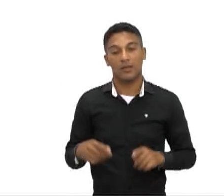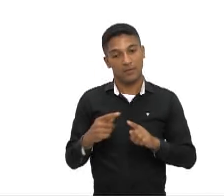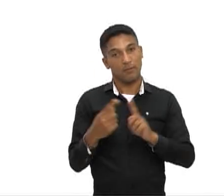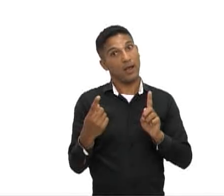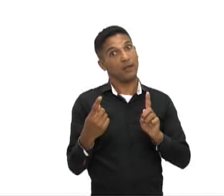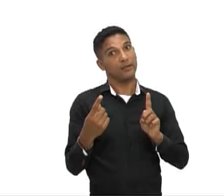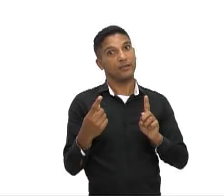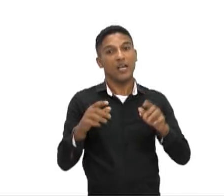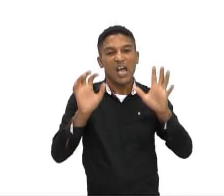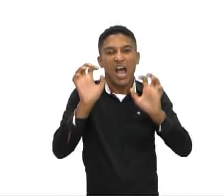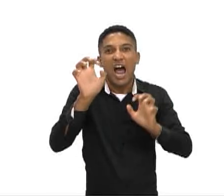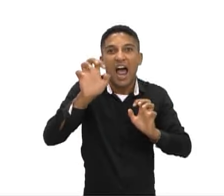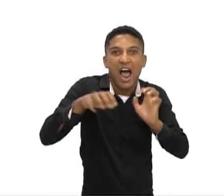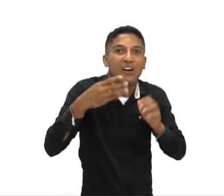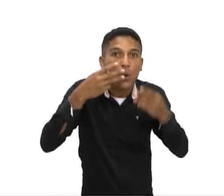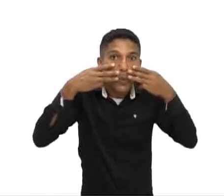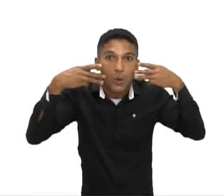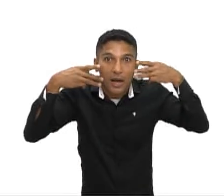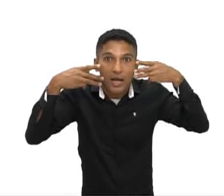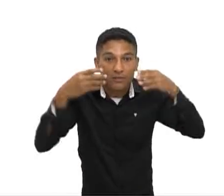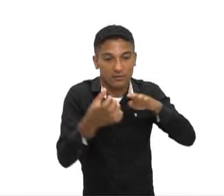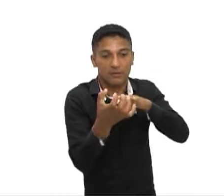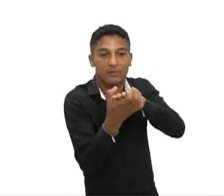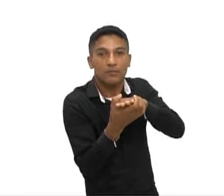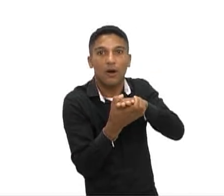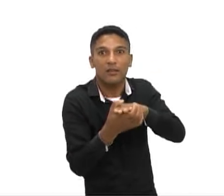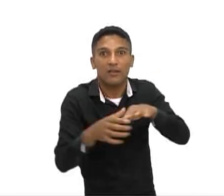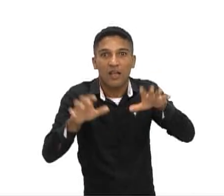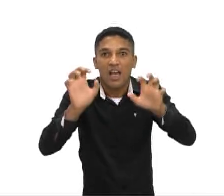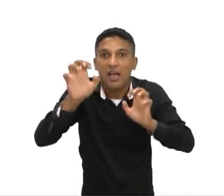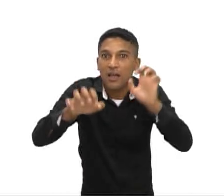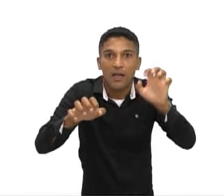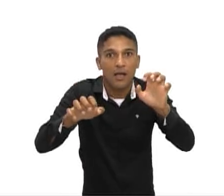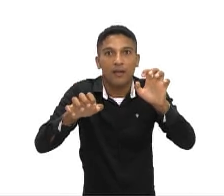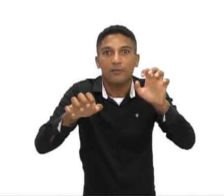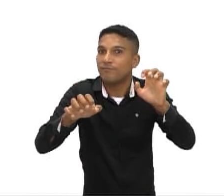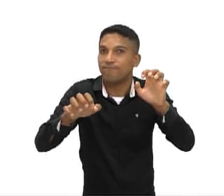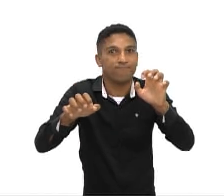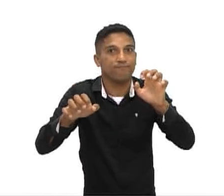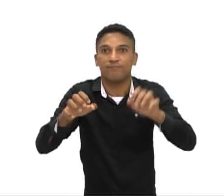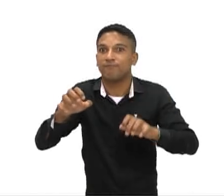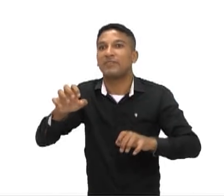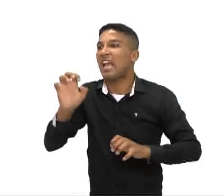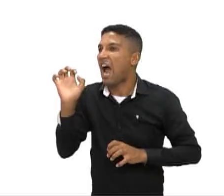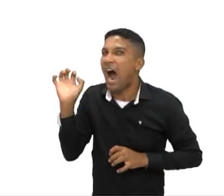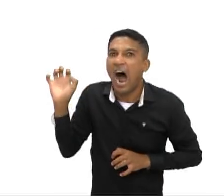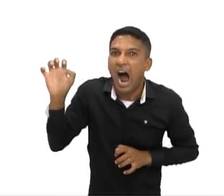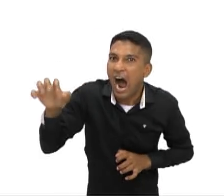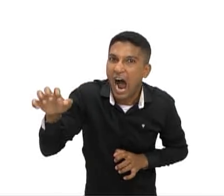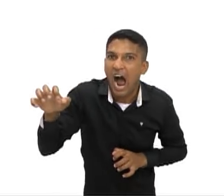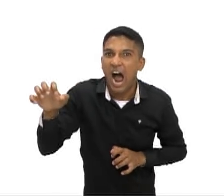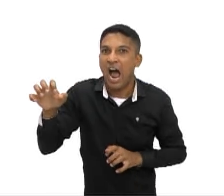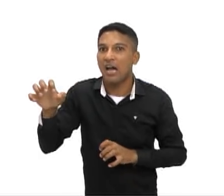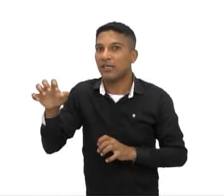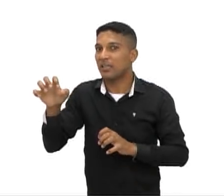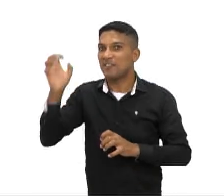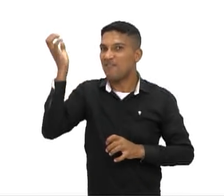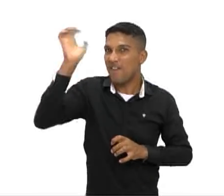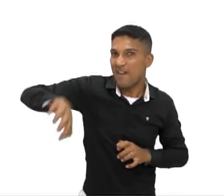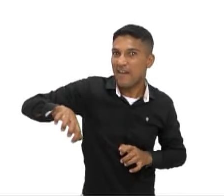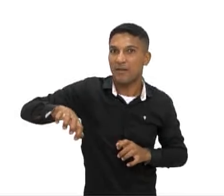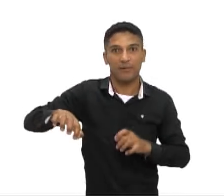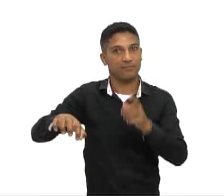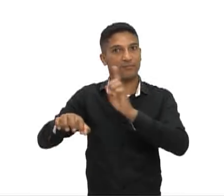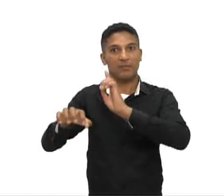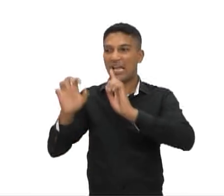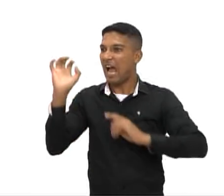rei acaba permitindo que a filha continue com Shrek. A fada, irritada, transforma o rei em sapo para sempre.